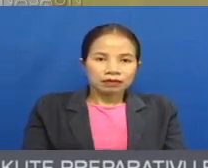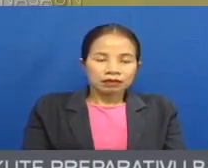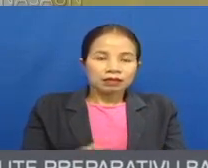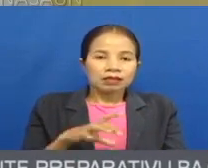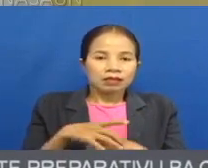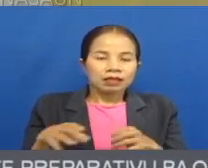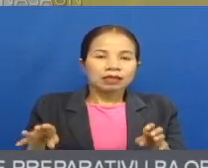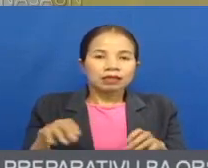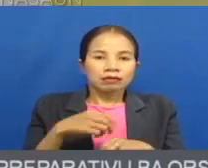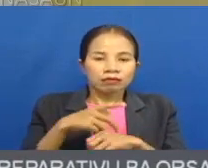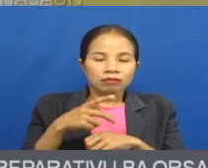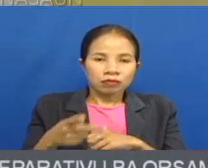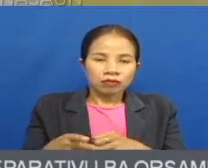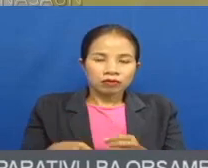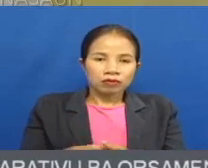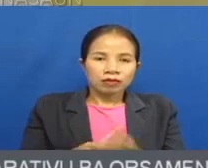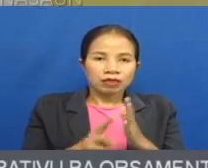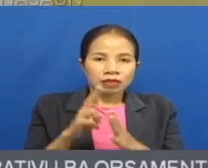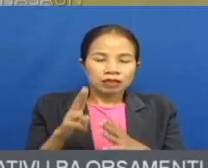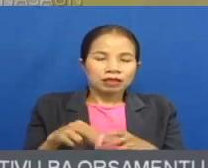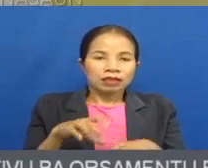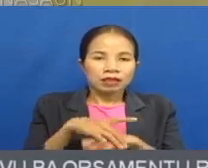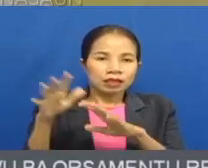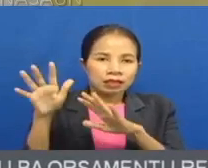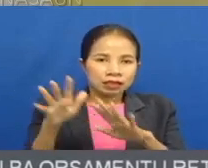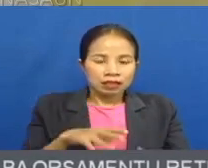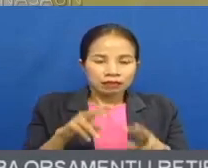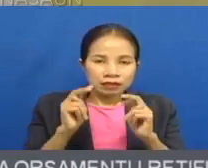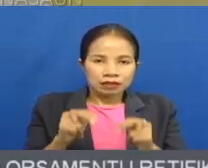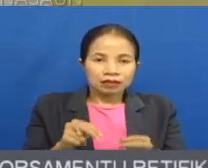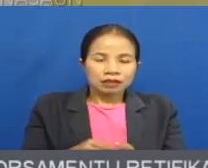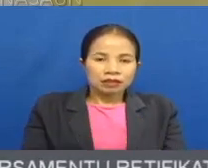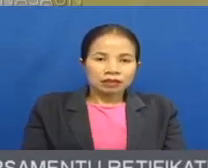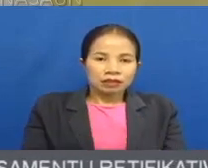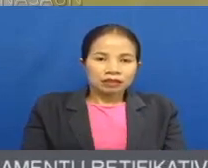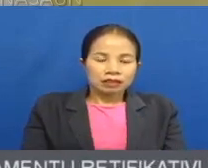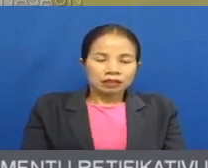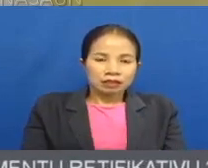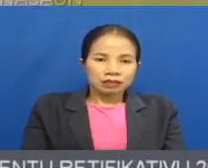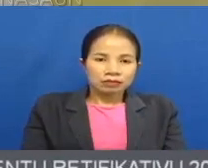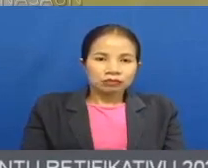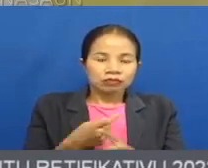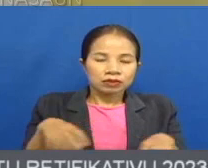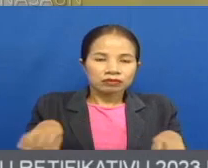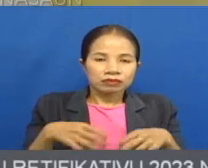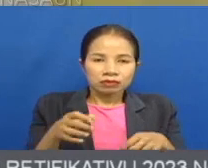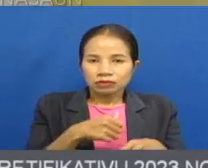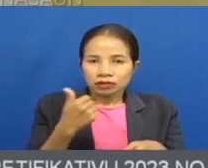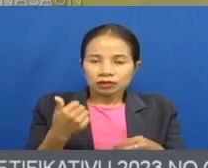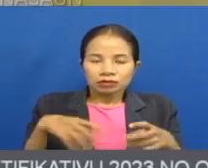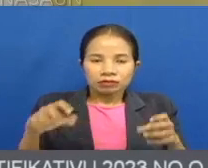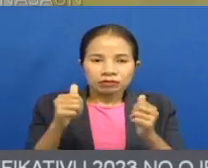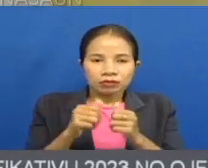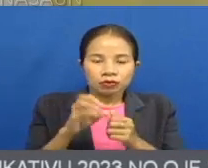craine monotomac nebe a irin sira rai alai então precisa intervenção os serviços sira selo coordenação